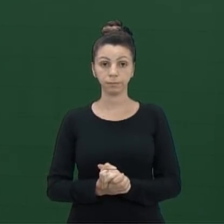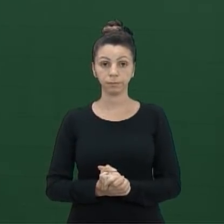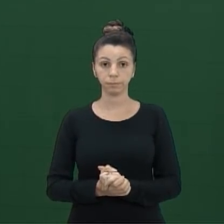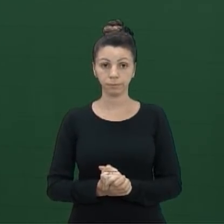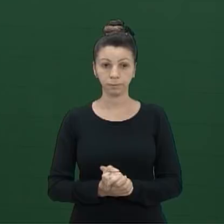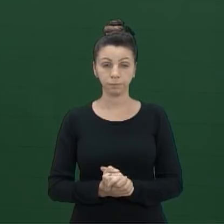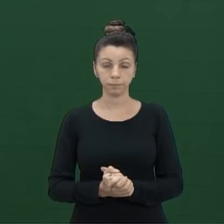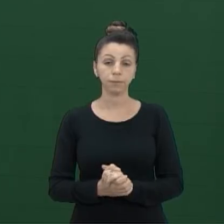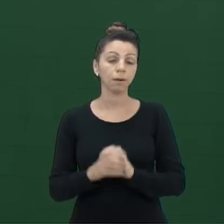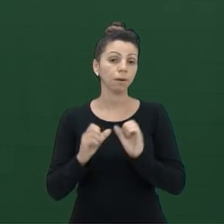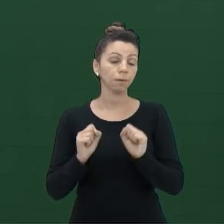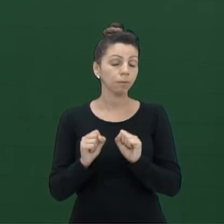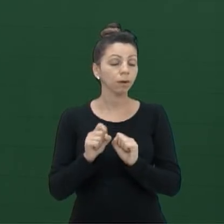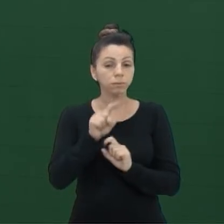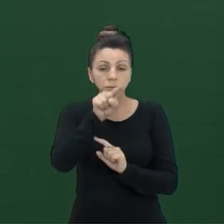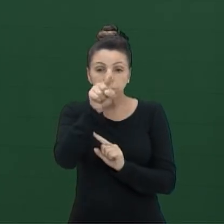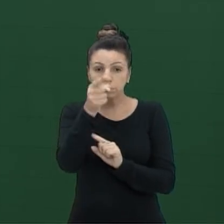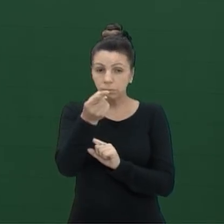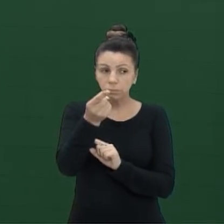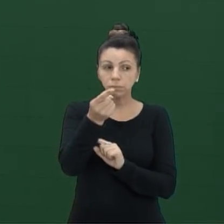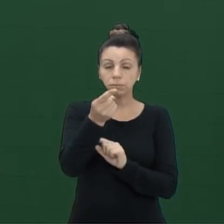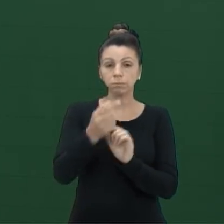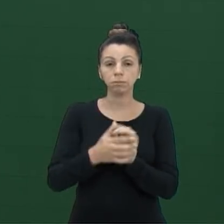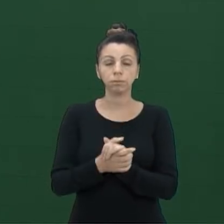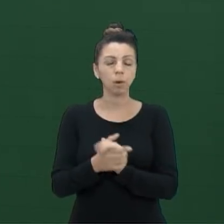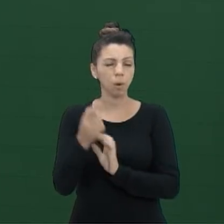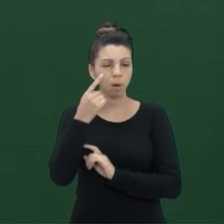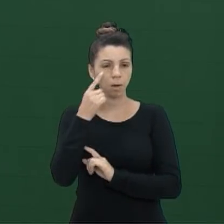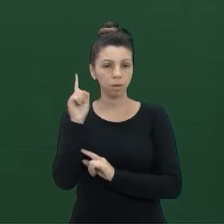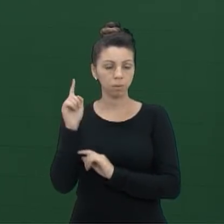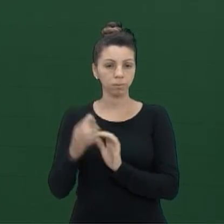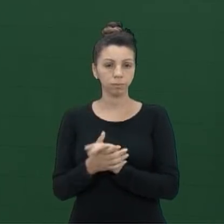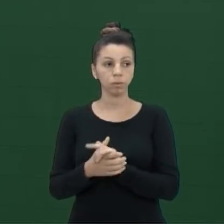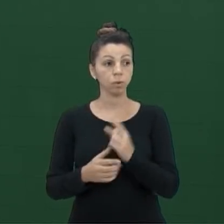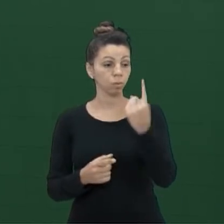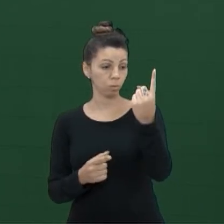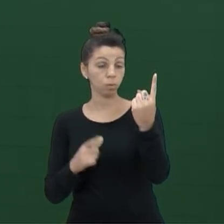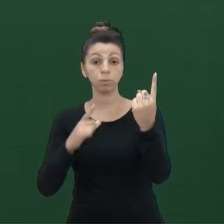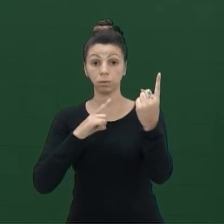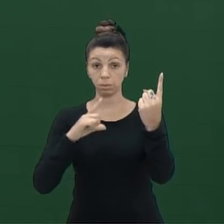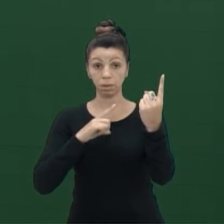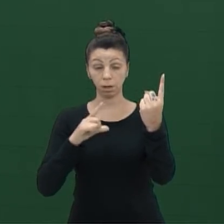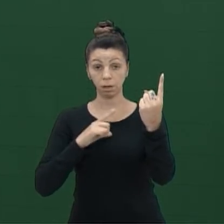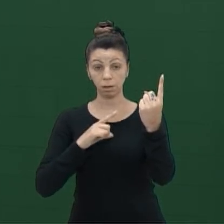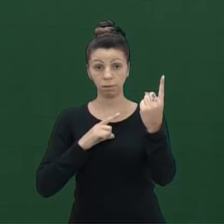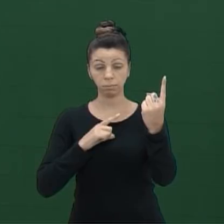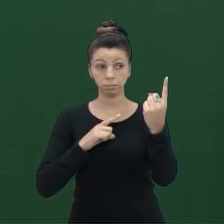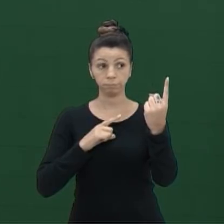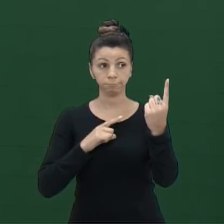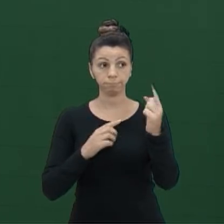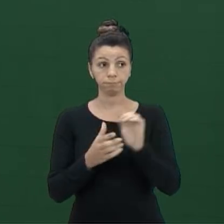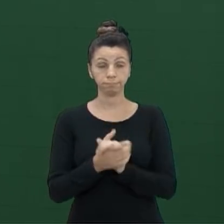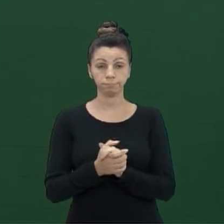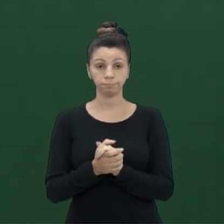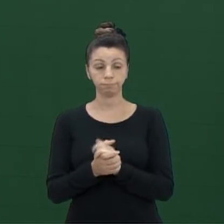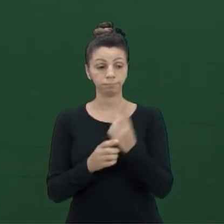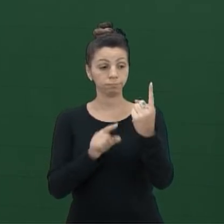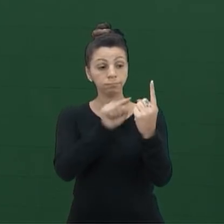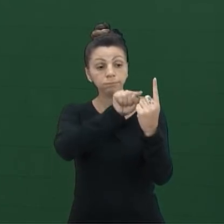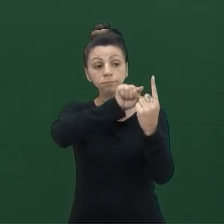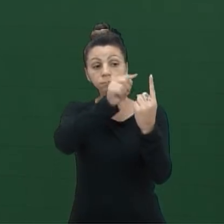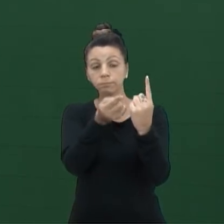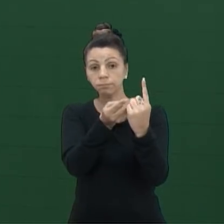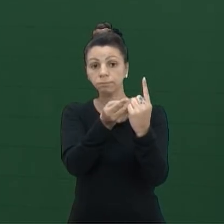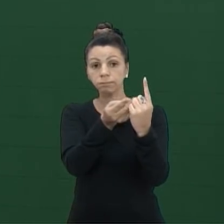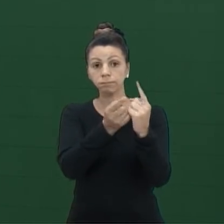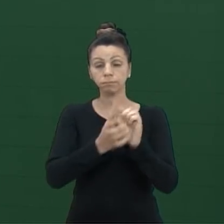1 pode não estar aparecendo, mas ela estaria exatamente aqui. É importante que vocês não coloquem o 1